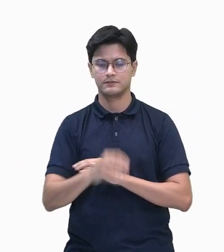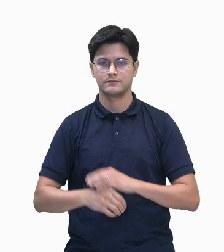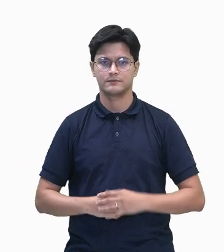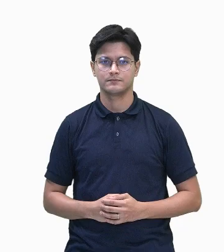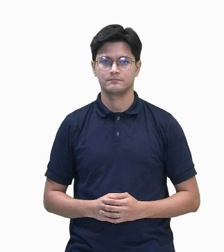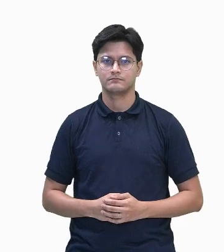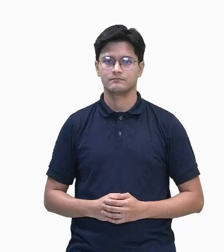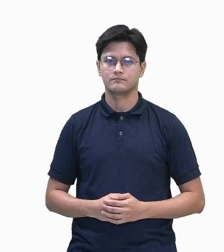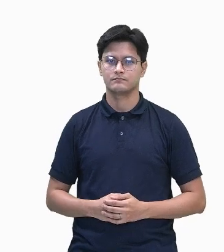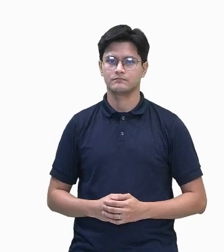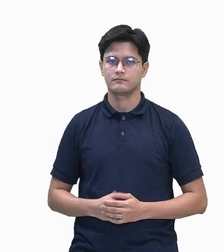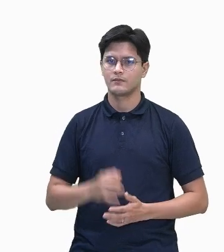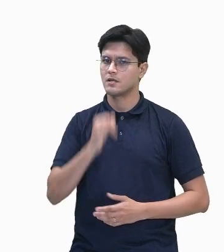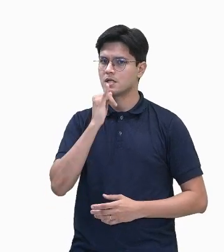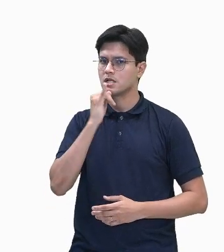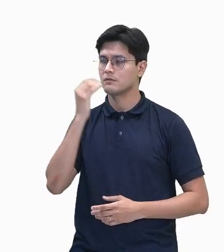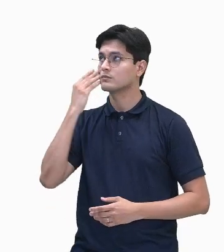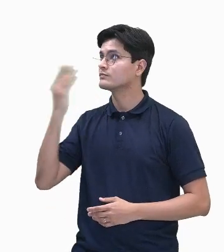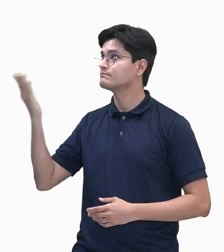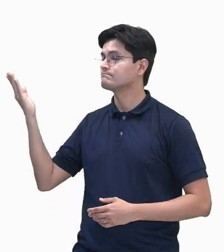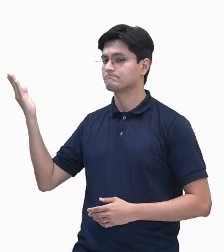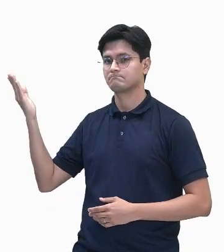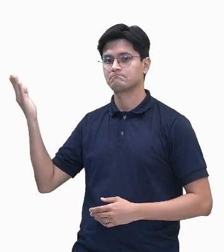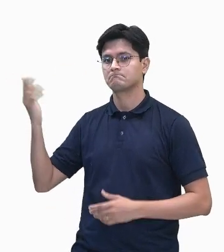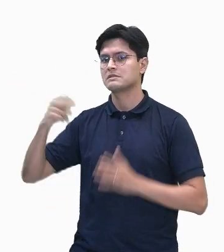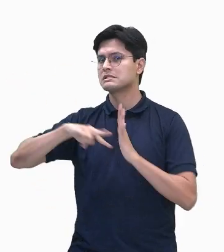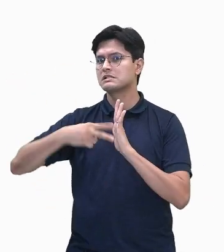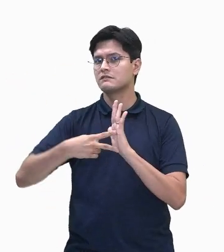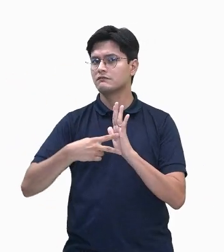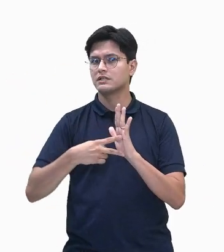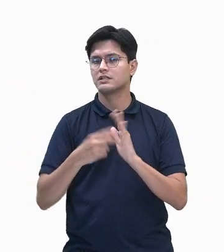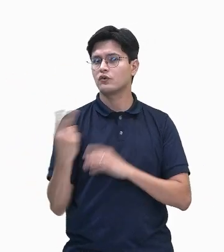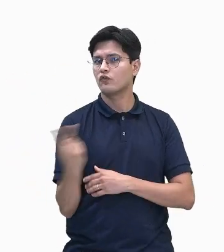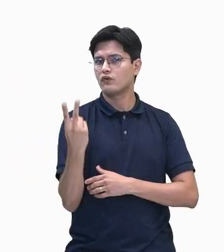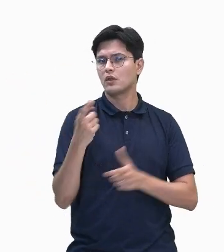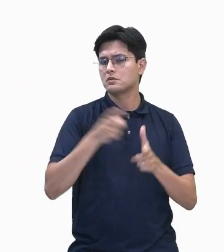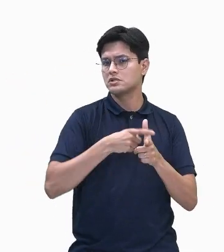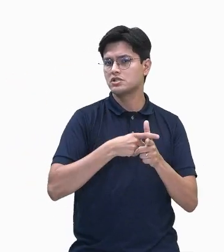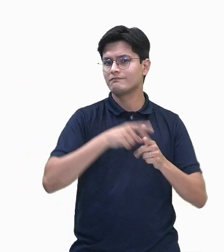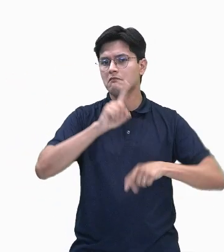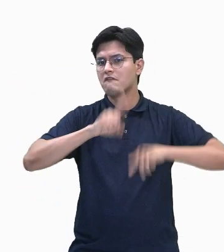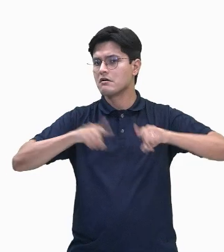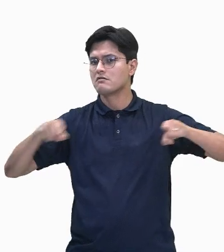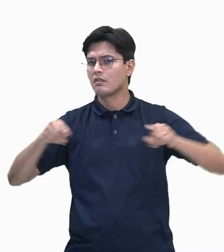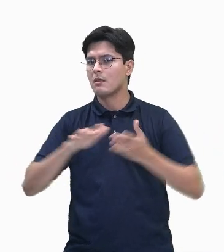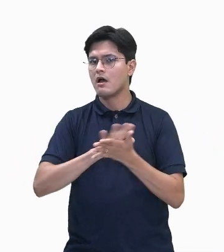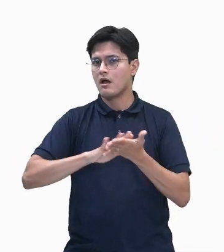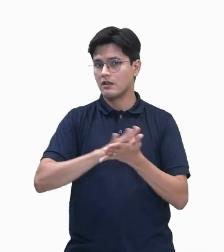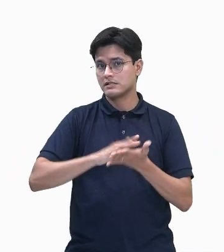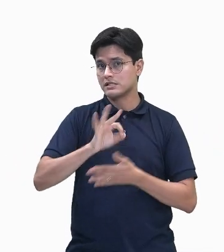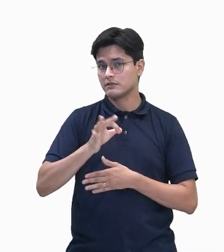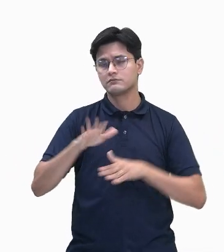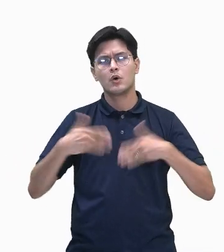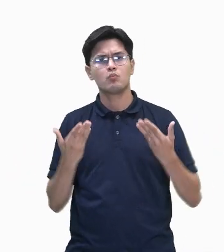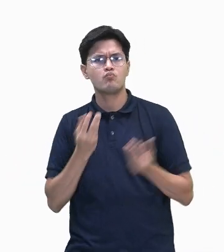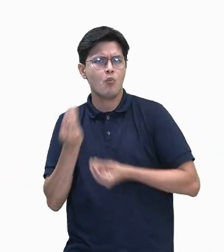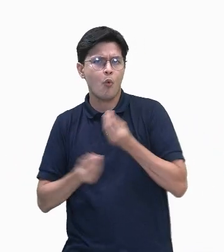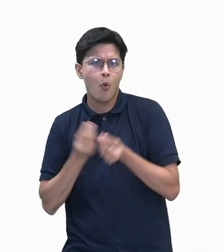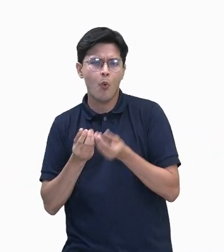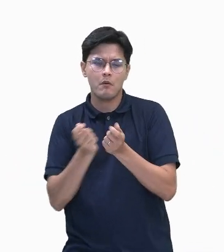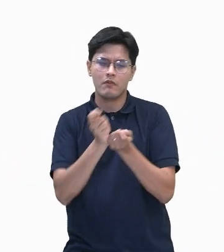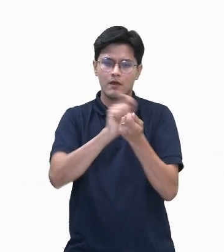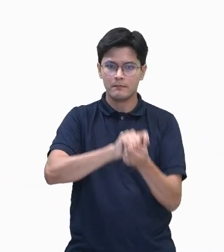Tá? Tipo isso. Igual a 0 quer dizer que a conta não varia. Então ficaria, essa função aqui ficaria assim, ó. F de